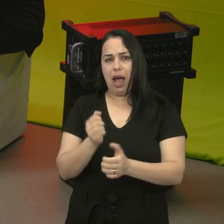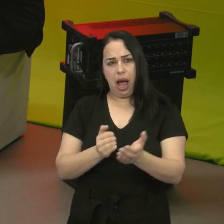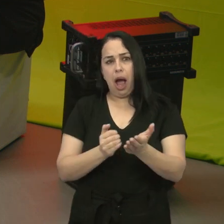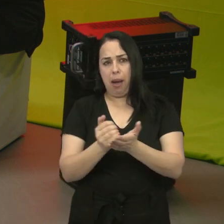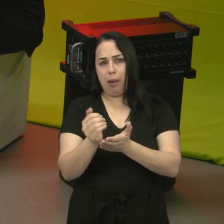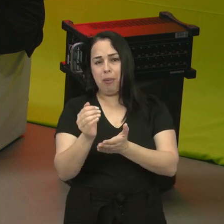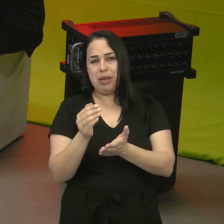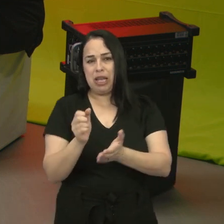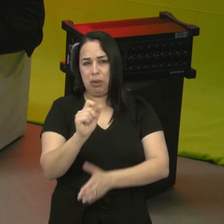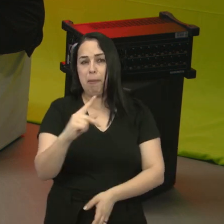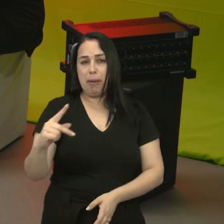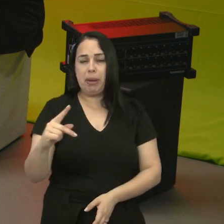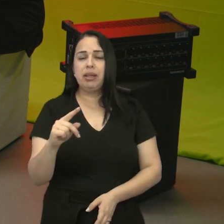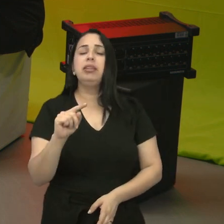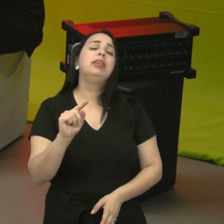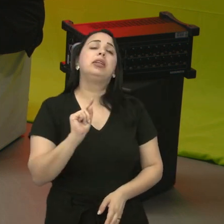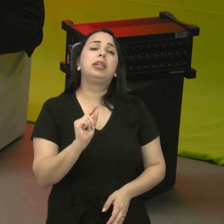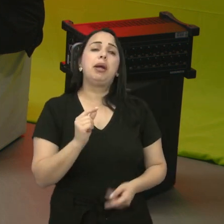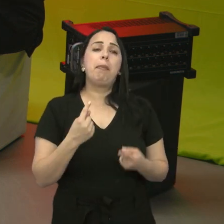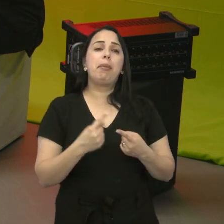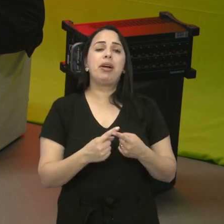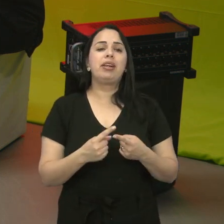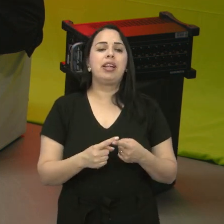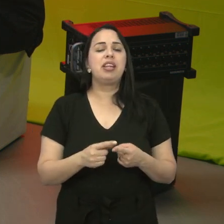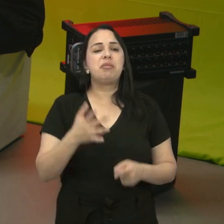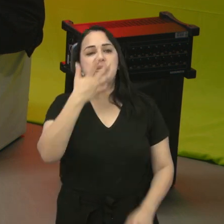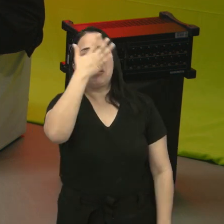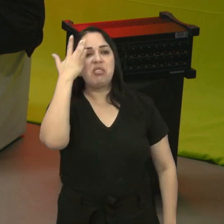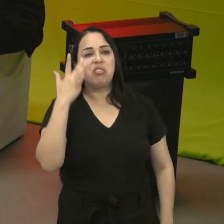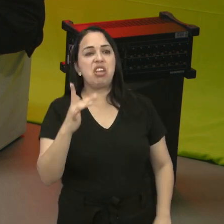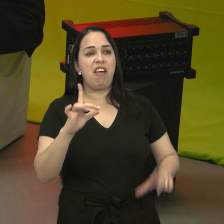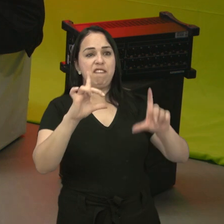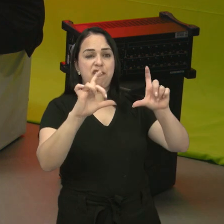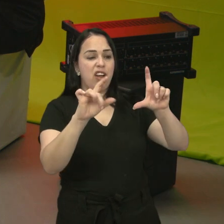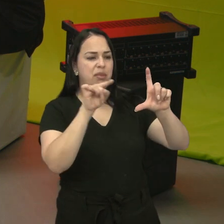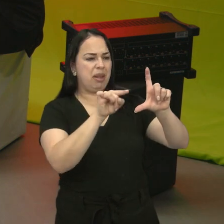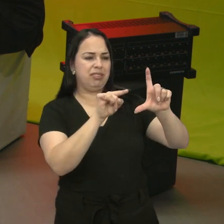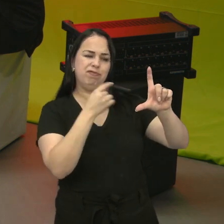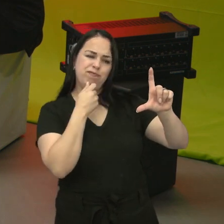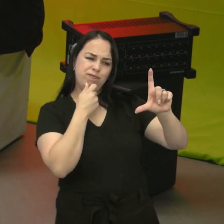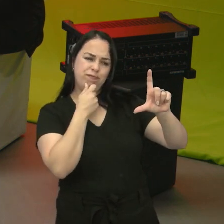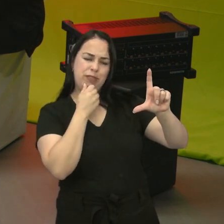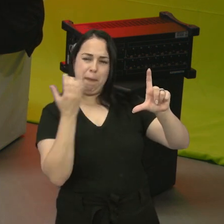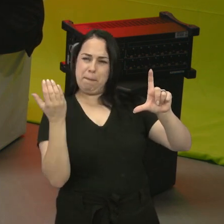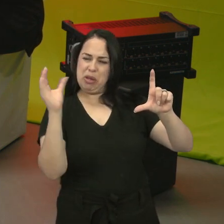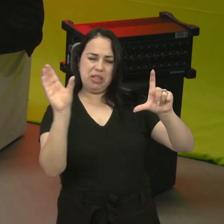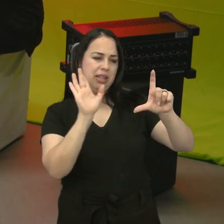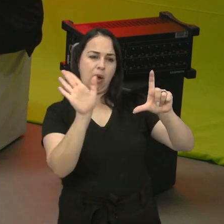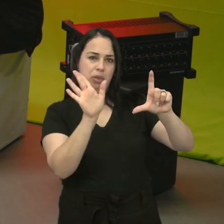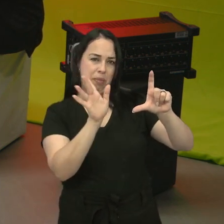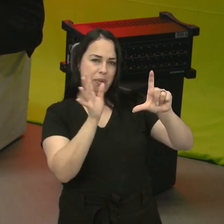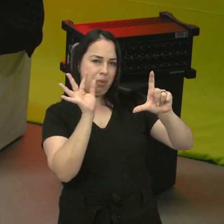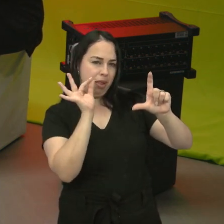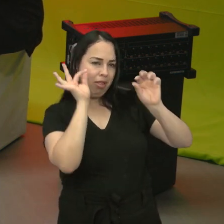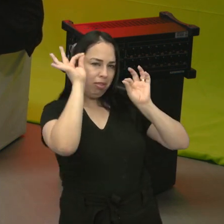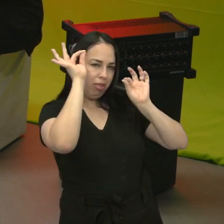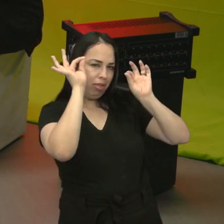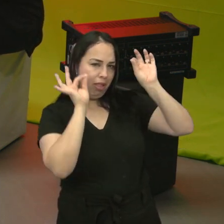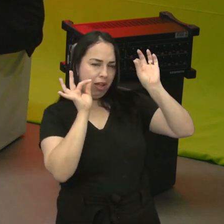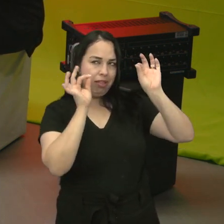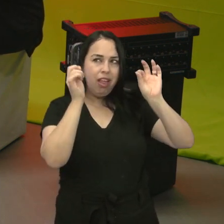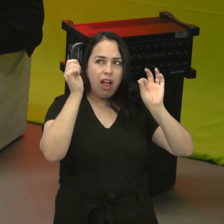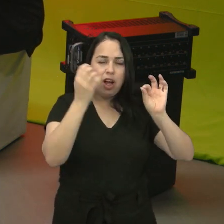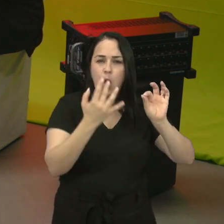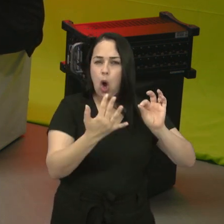Sim. Porque normalmente o pessoal tira foto, mas nunca quer postar daquele jeitinho que saiu. Quer dar uma mexidinha na luz, uma mexidinha na cor.